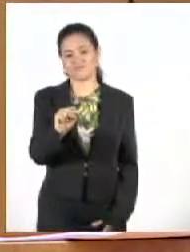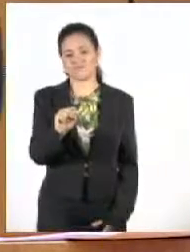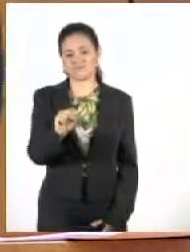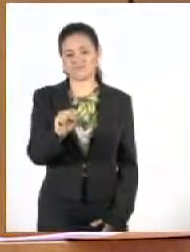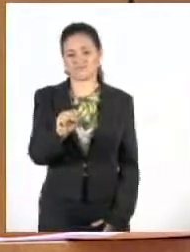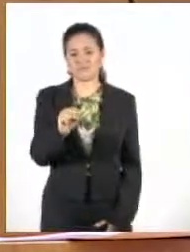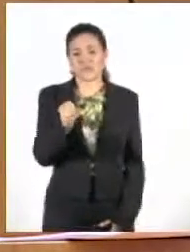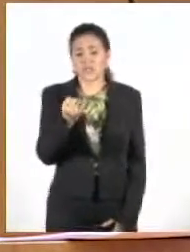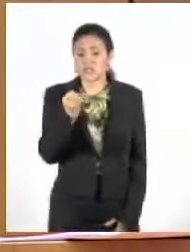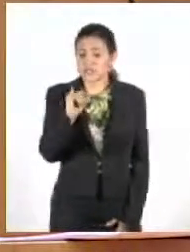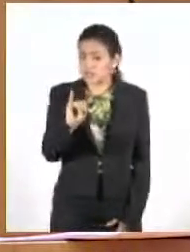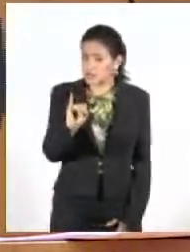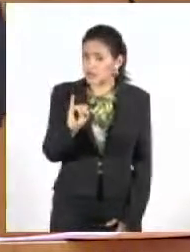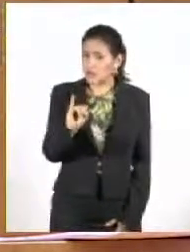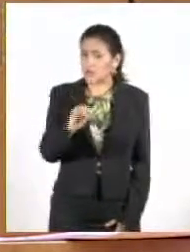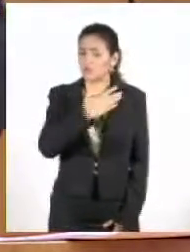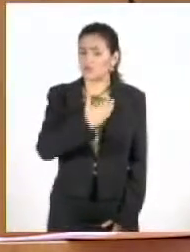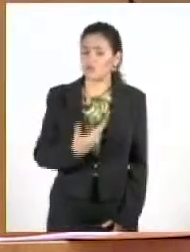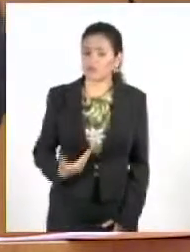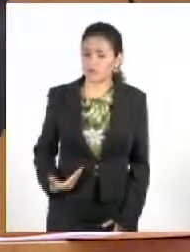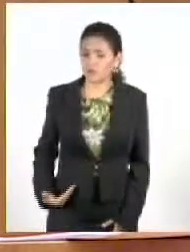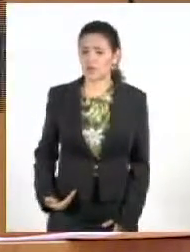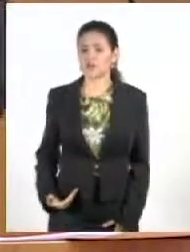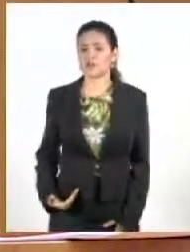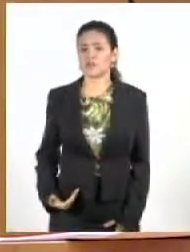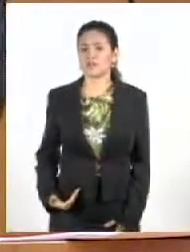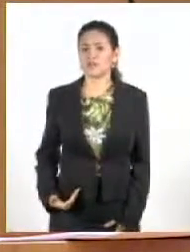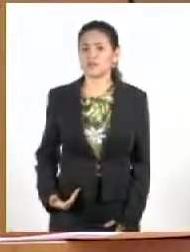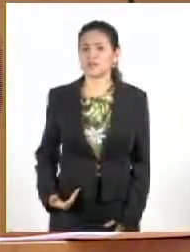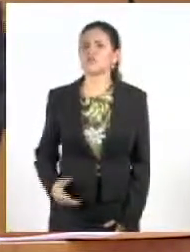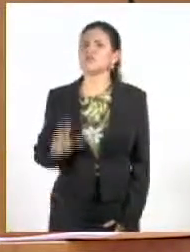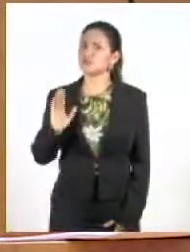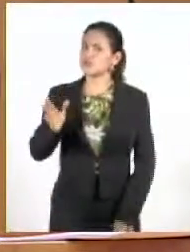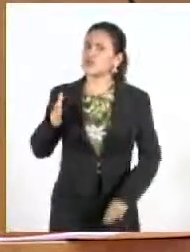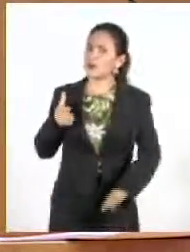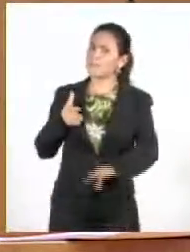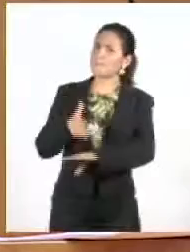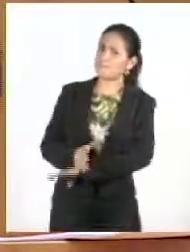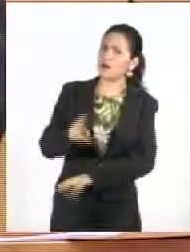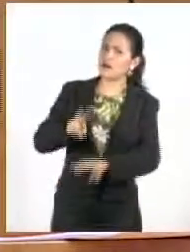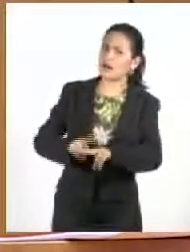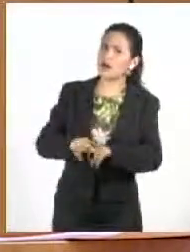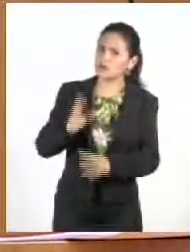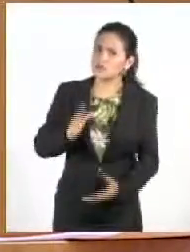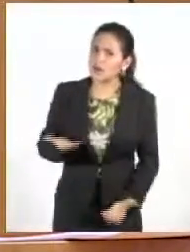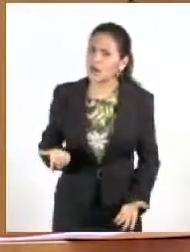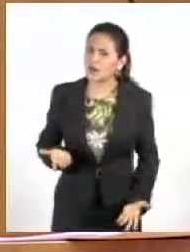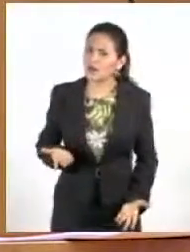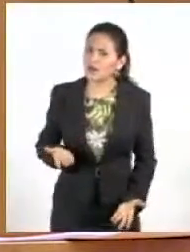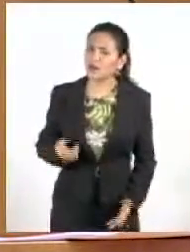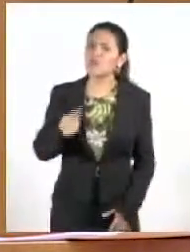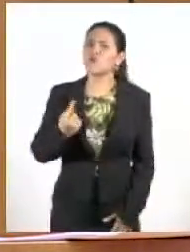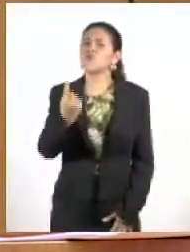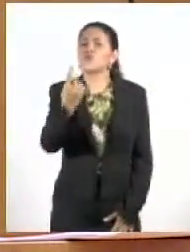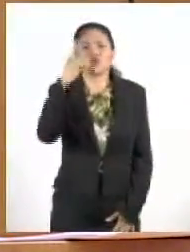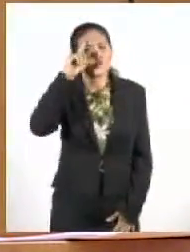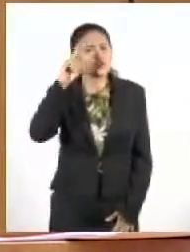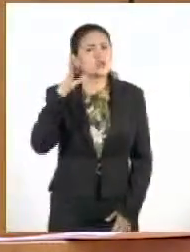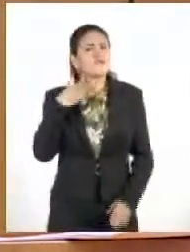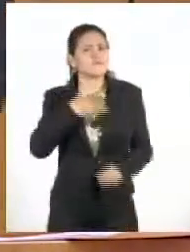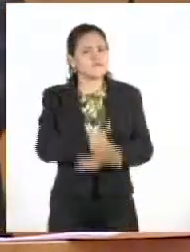Senhor governador, o senhor ao menos já foi a Pedrinhas? O senhor ao menos já passou um dia em